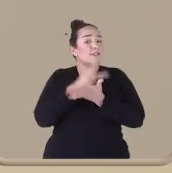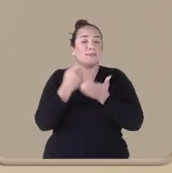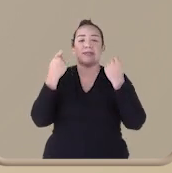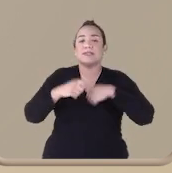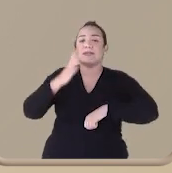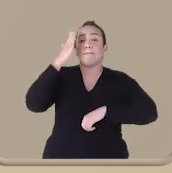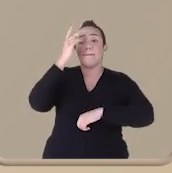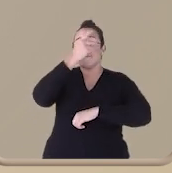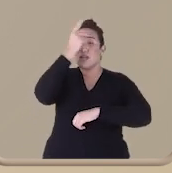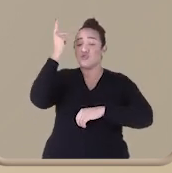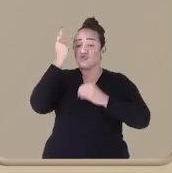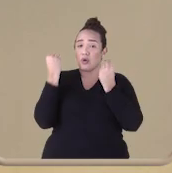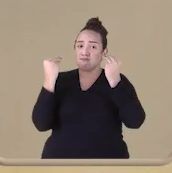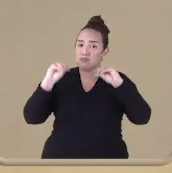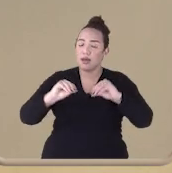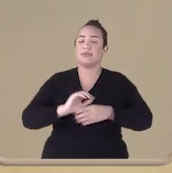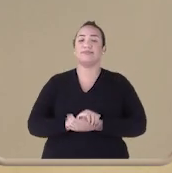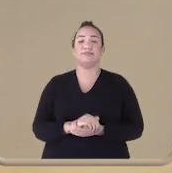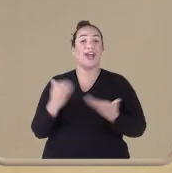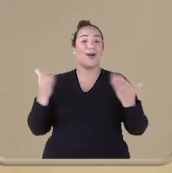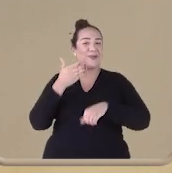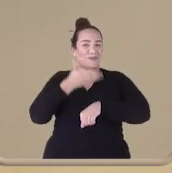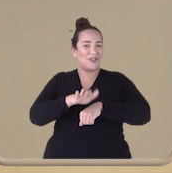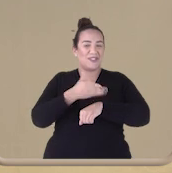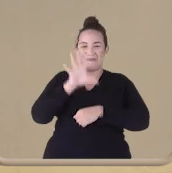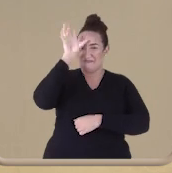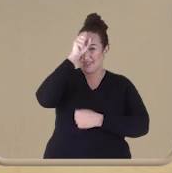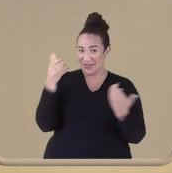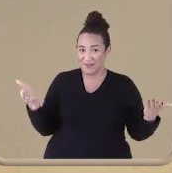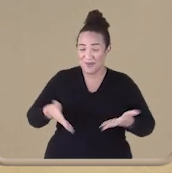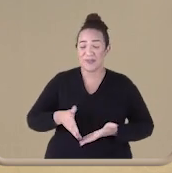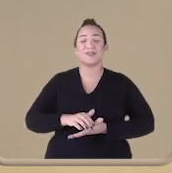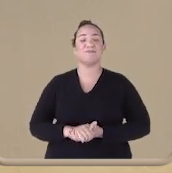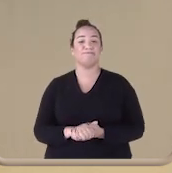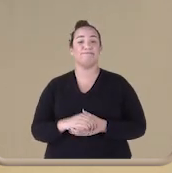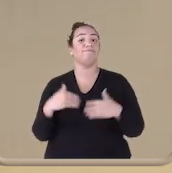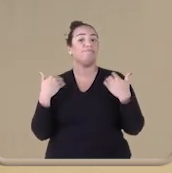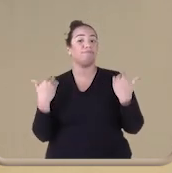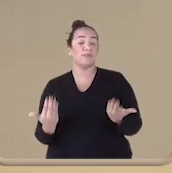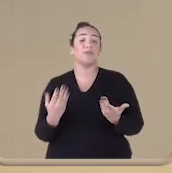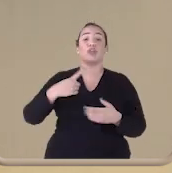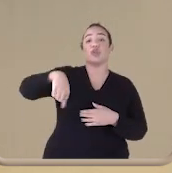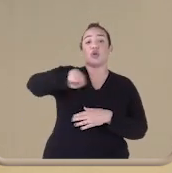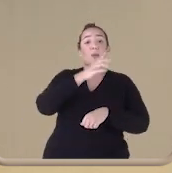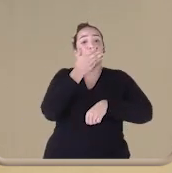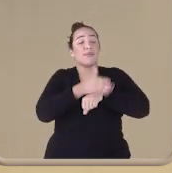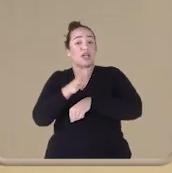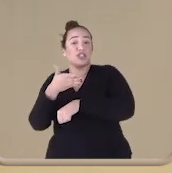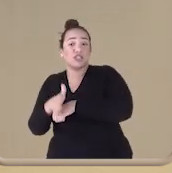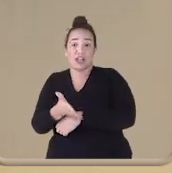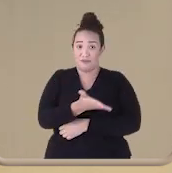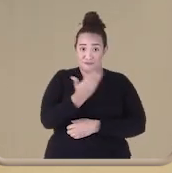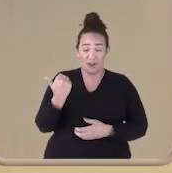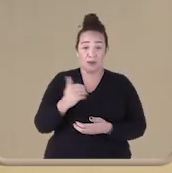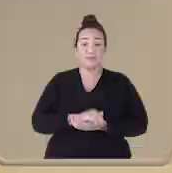possível, confira a fonte. Então, vamos treinar um pouco do que aprendemos na aula de hoje? Para isso, vamos fazer alguns